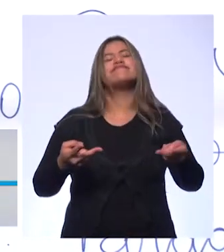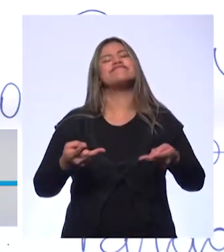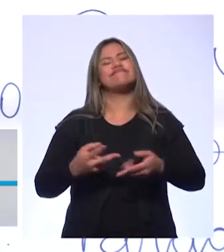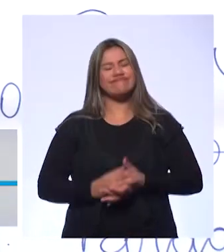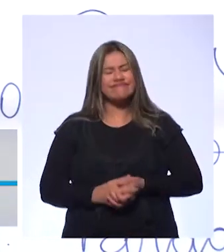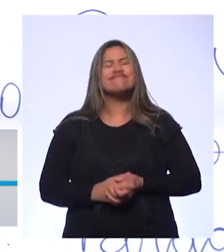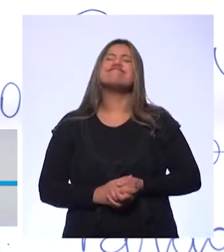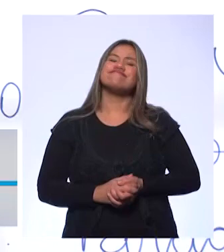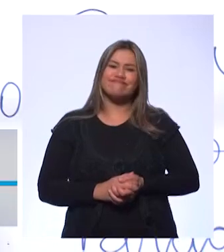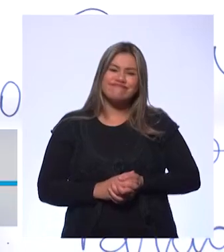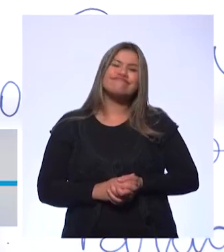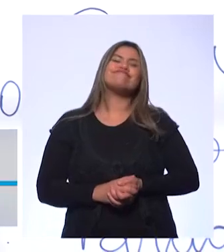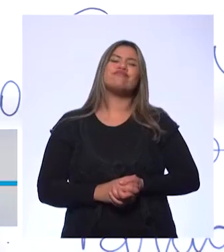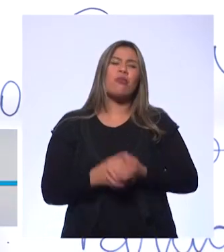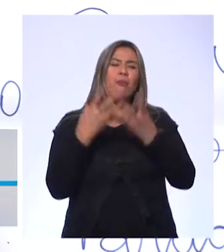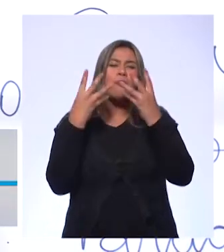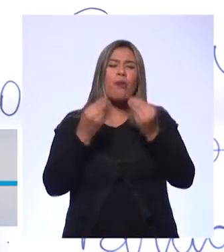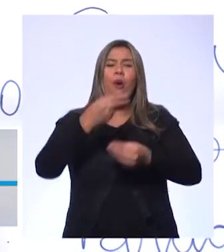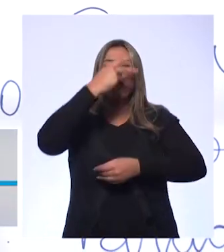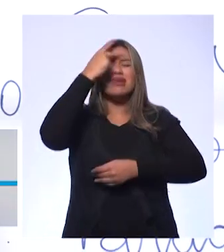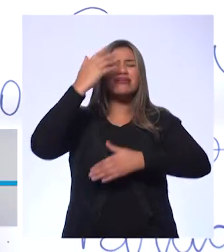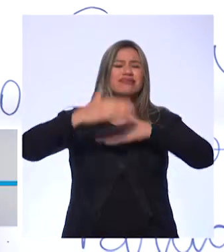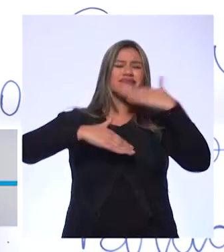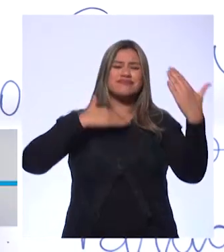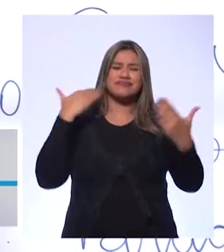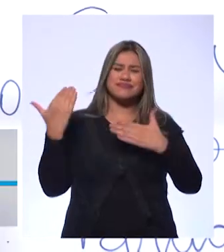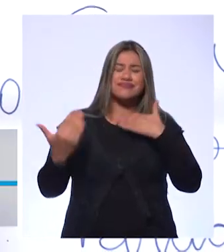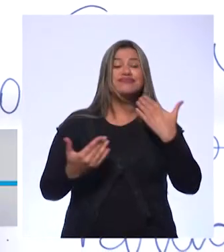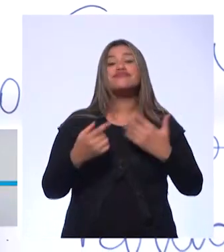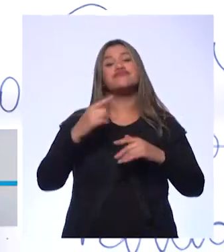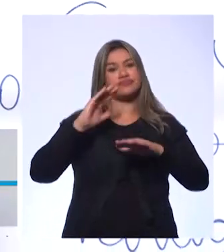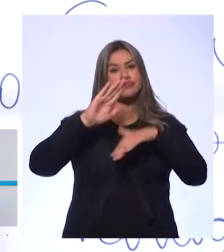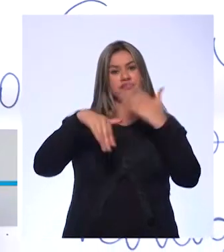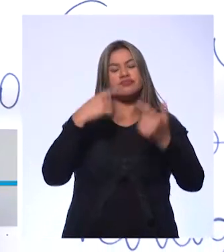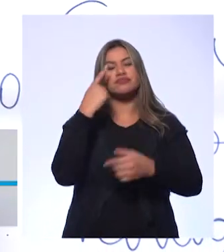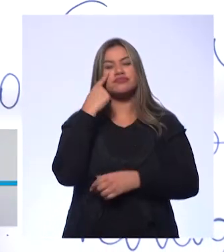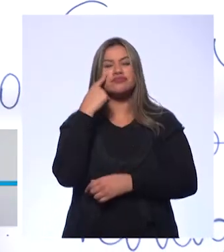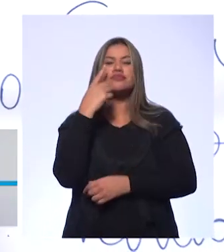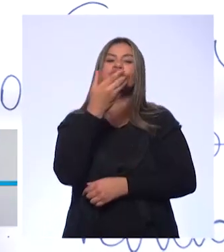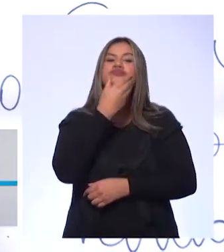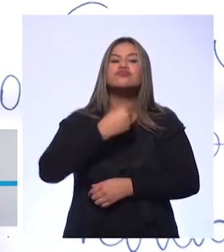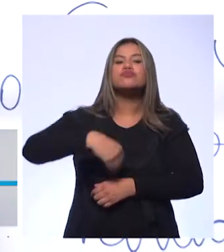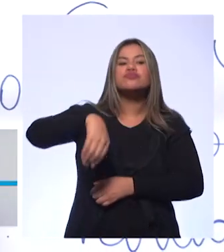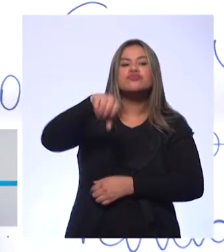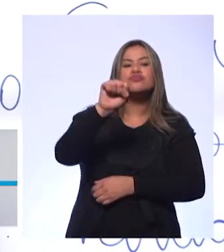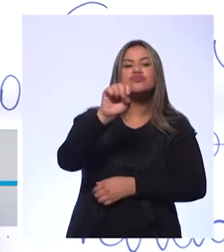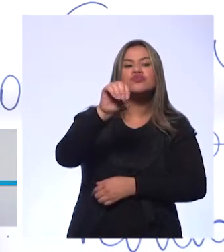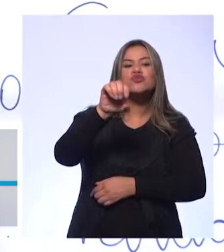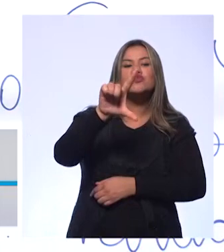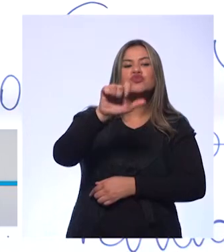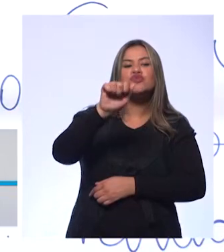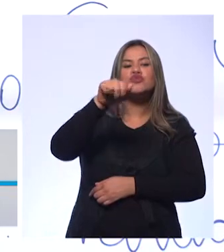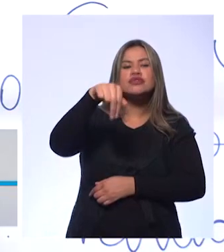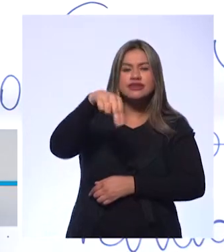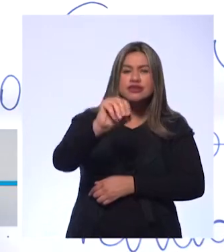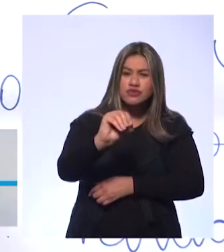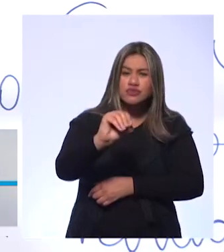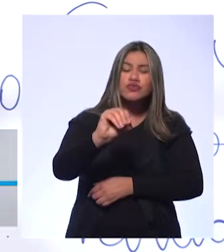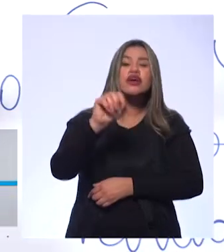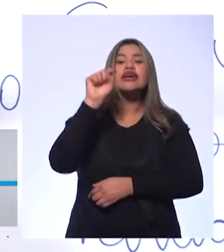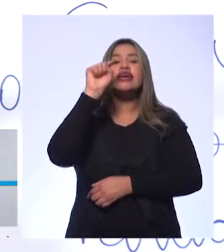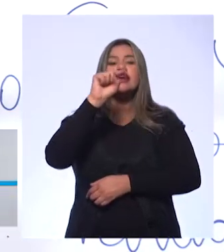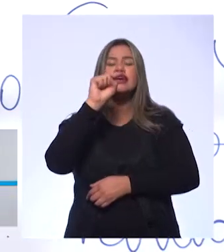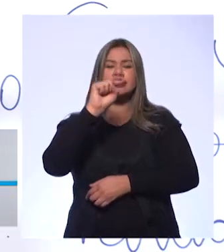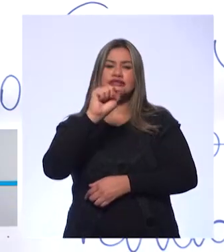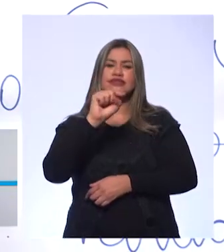é Vocês verão que o Solano López mais para frente vocês vão ver essa figura hoje para nós